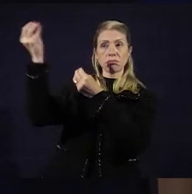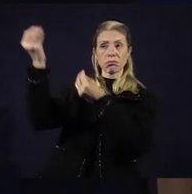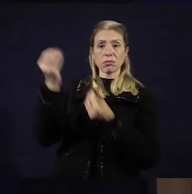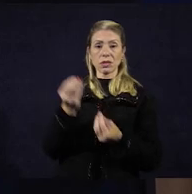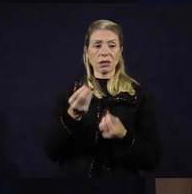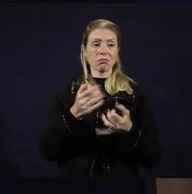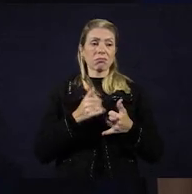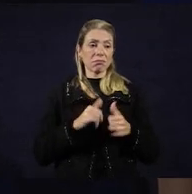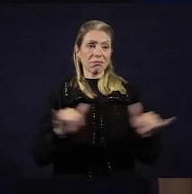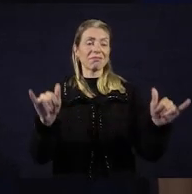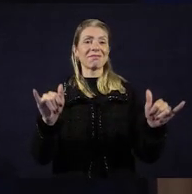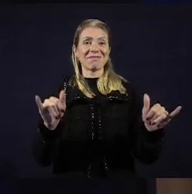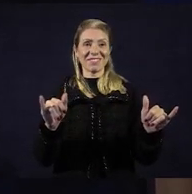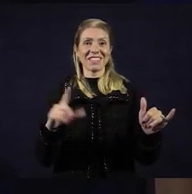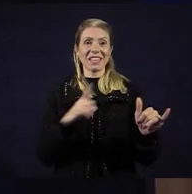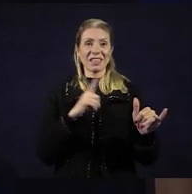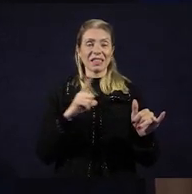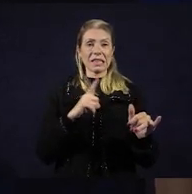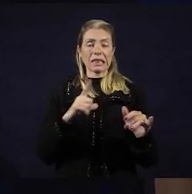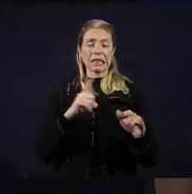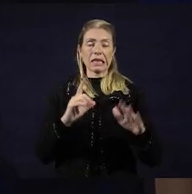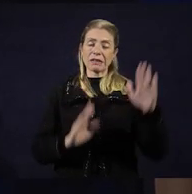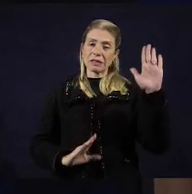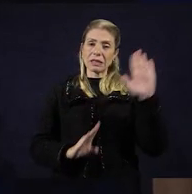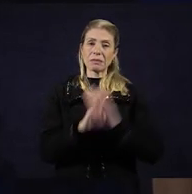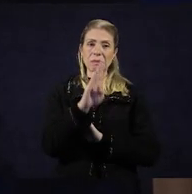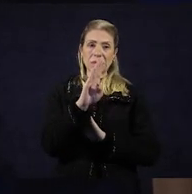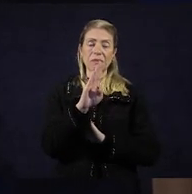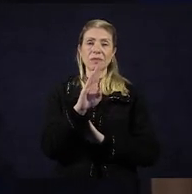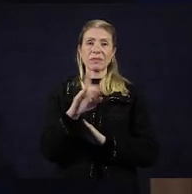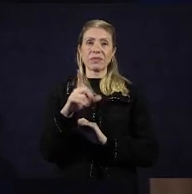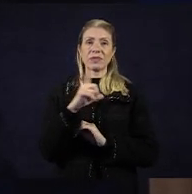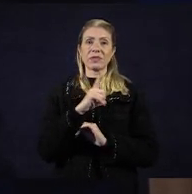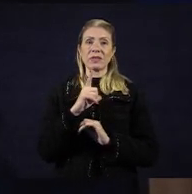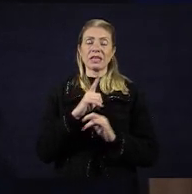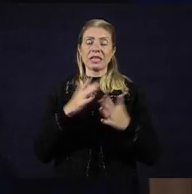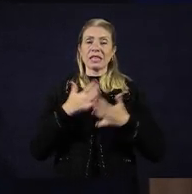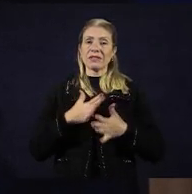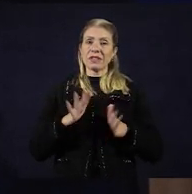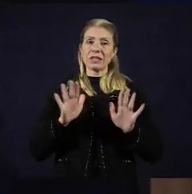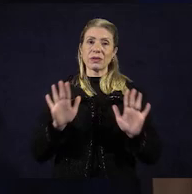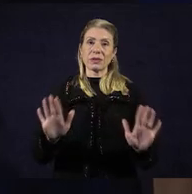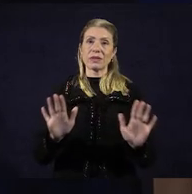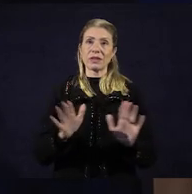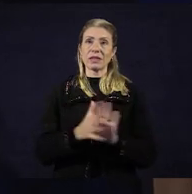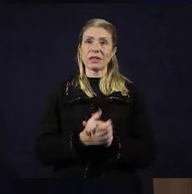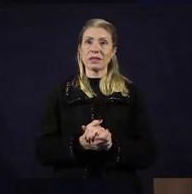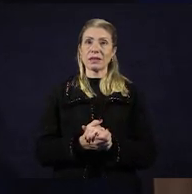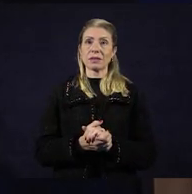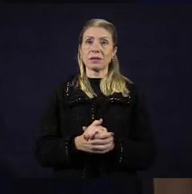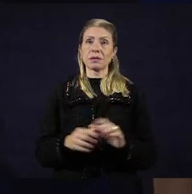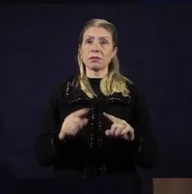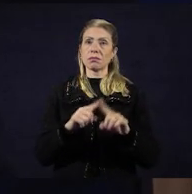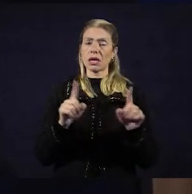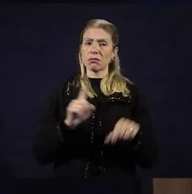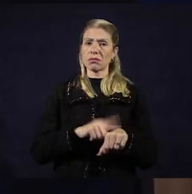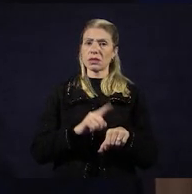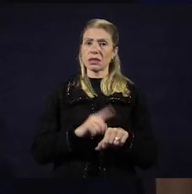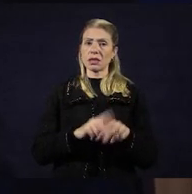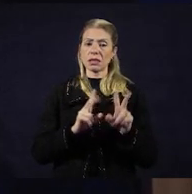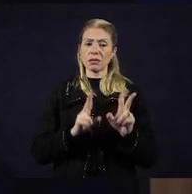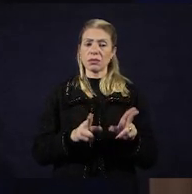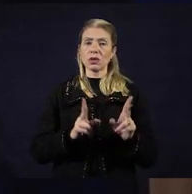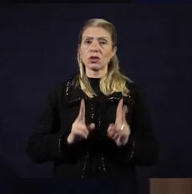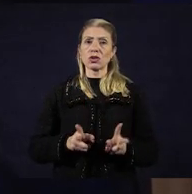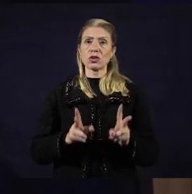agradecidos esse salto evolutivo feito com harmo com tranquilidade mais ou menos tempo com tem